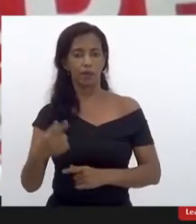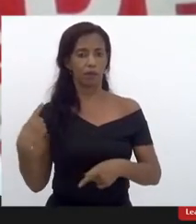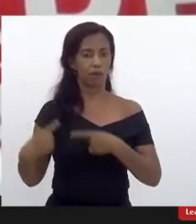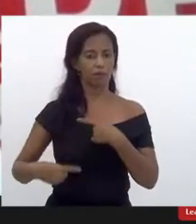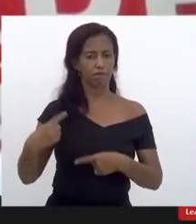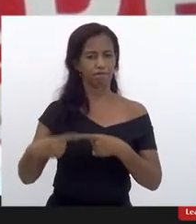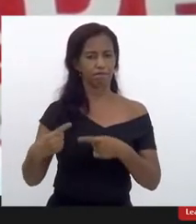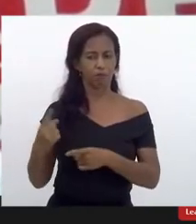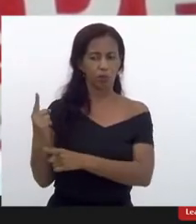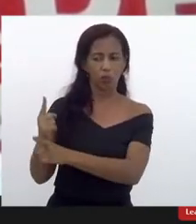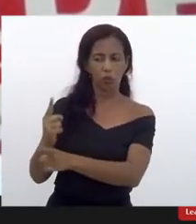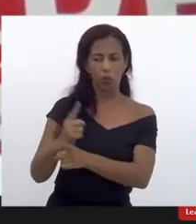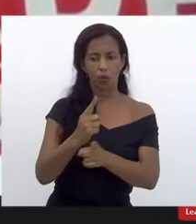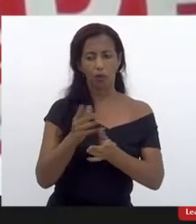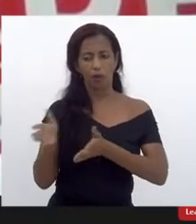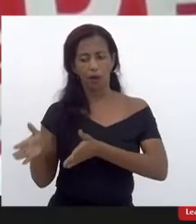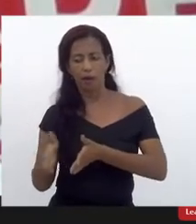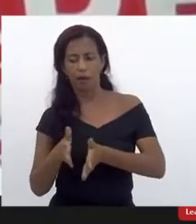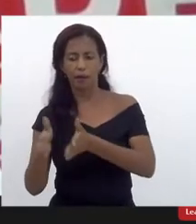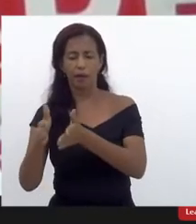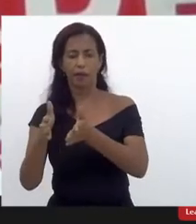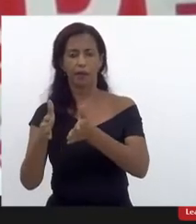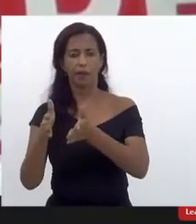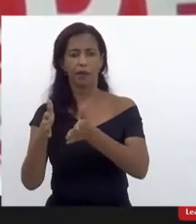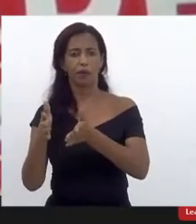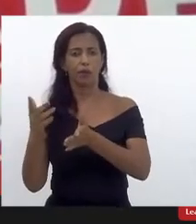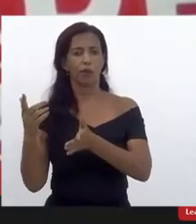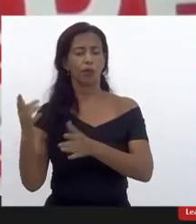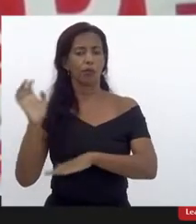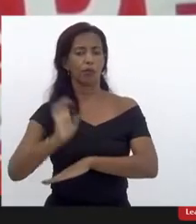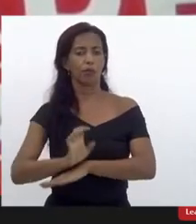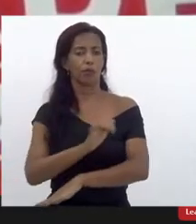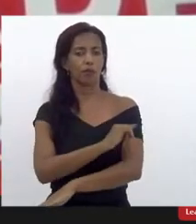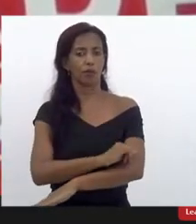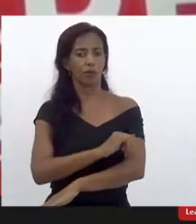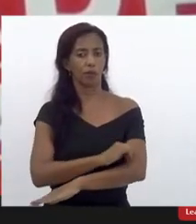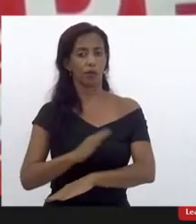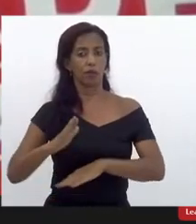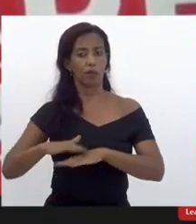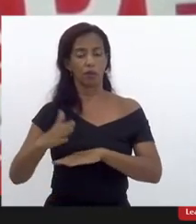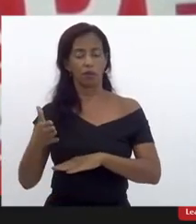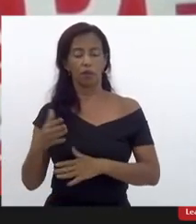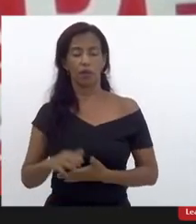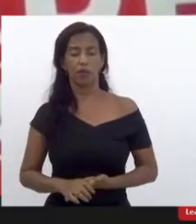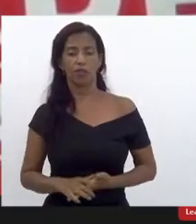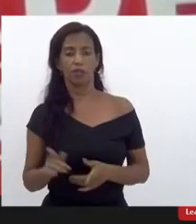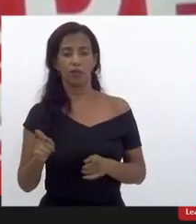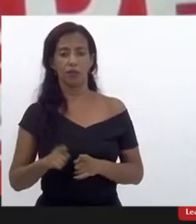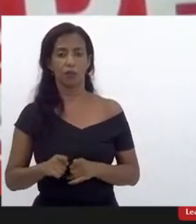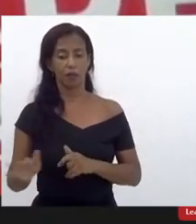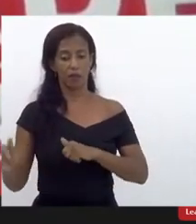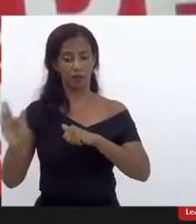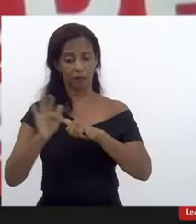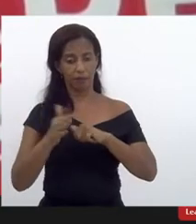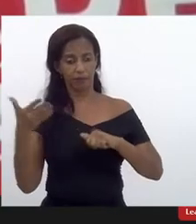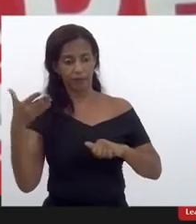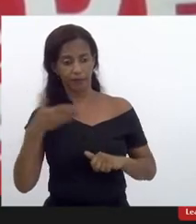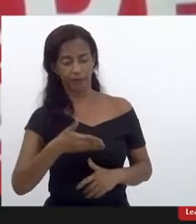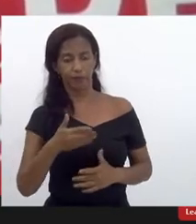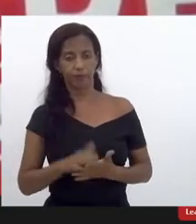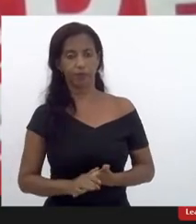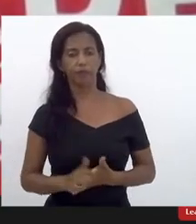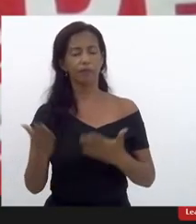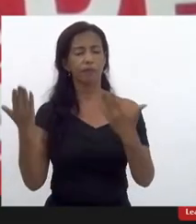debatendo saídas para a situação do Rio de Janeiro. Indo mais direto para as questões da FATEC, gostaríamos